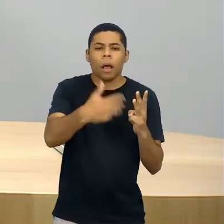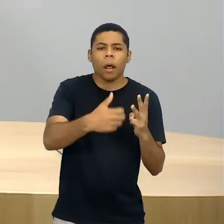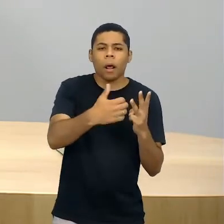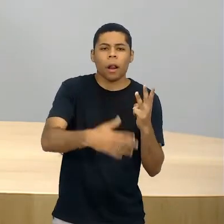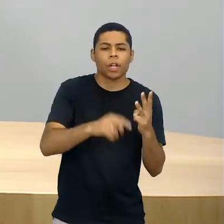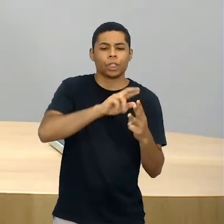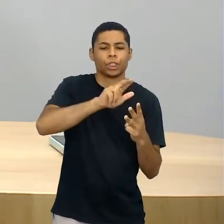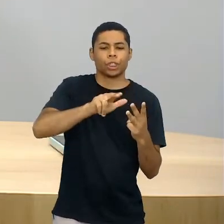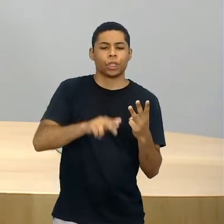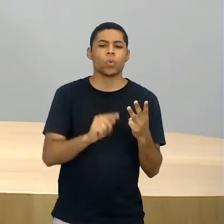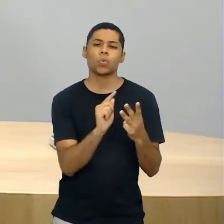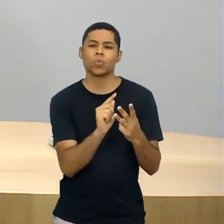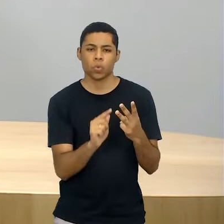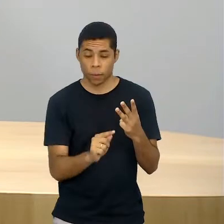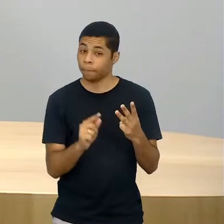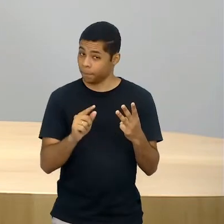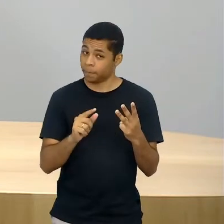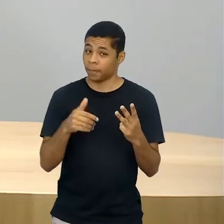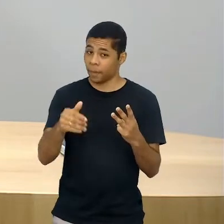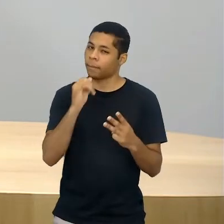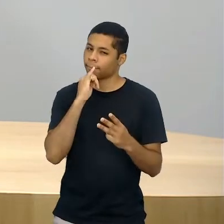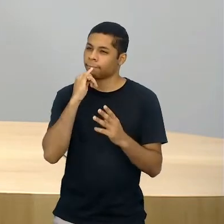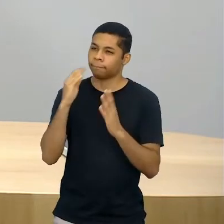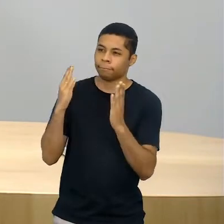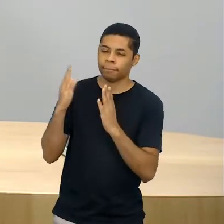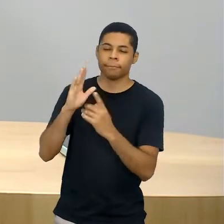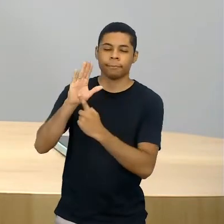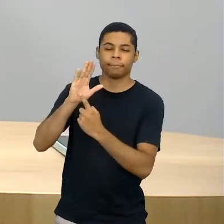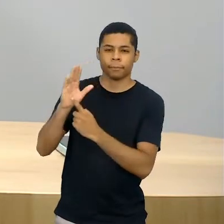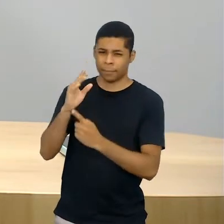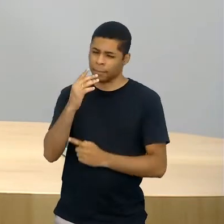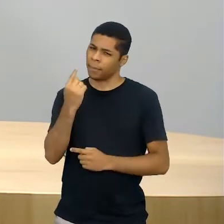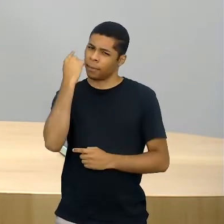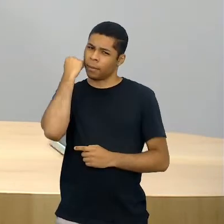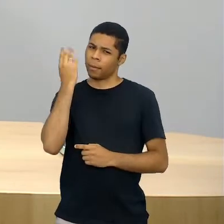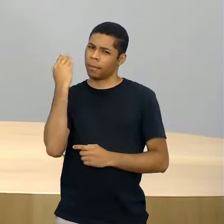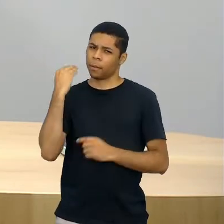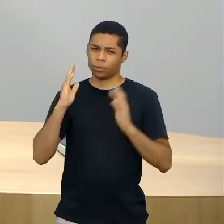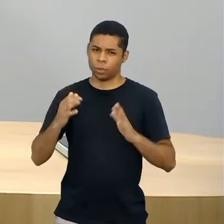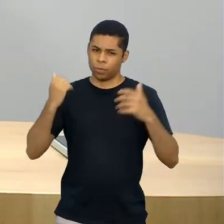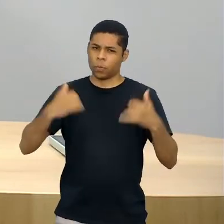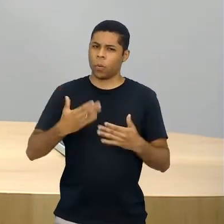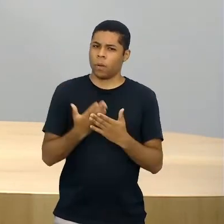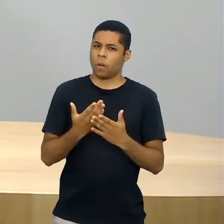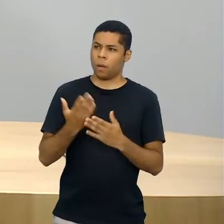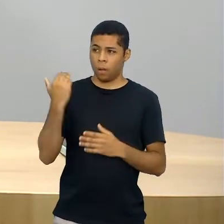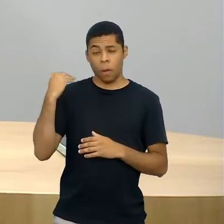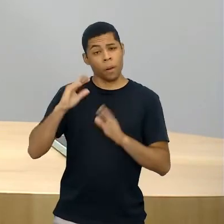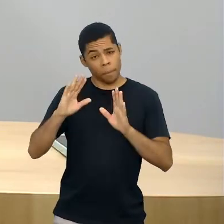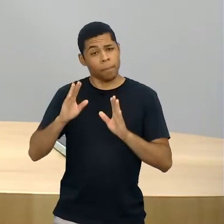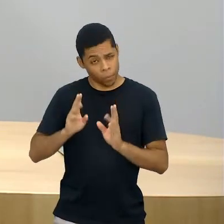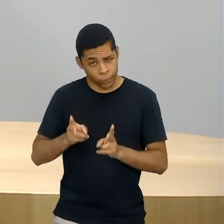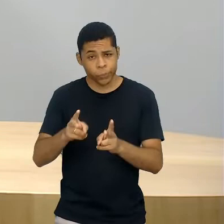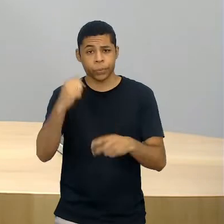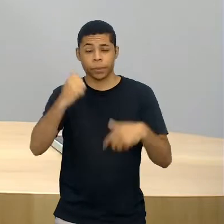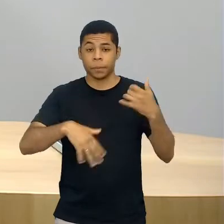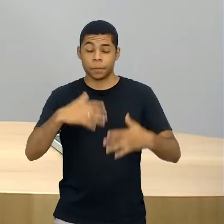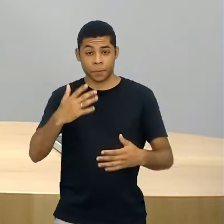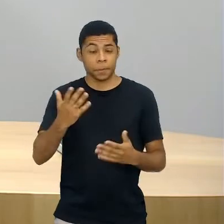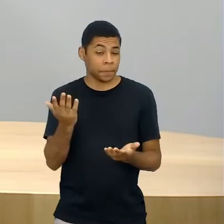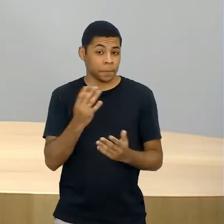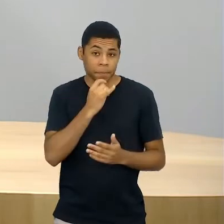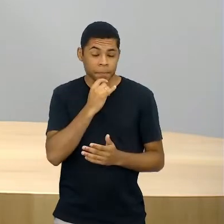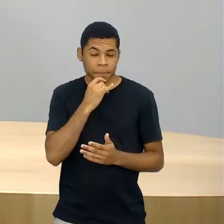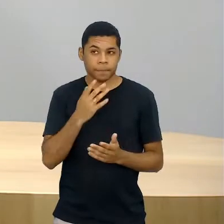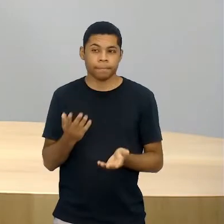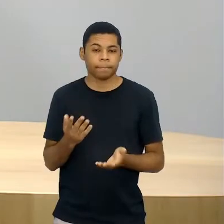dando exemplos até de algumas rochas, como a gente já deu aí em aulas anteriores, e dando sequência para a importância não só, né,